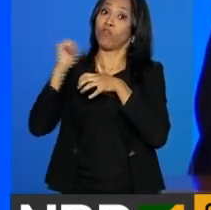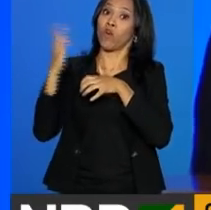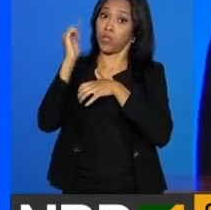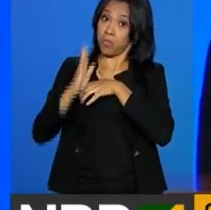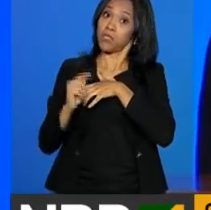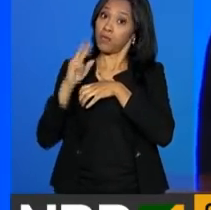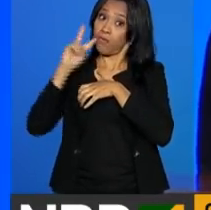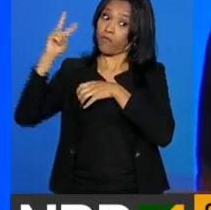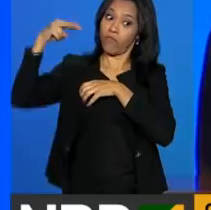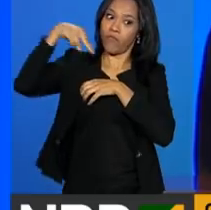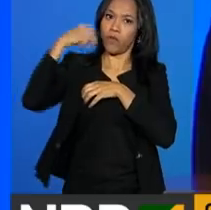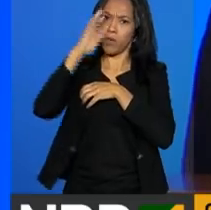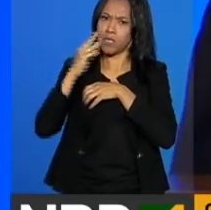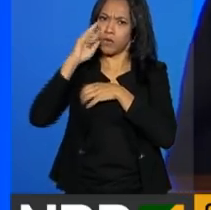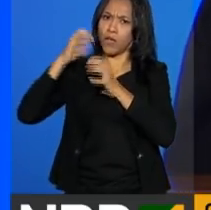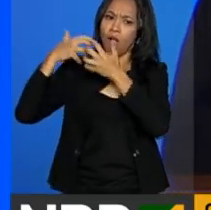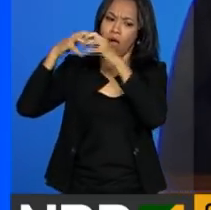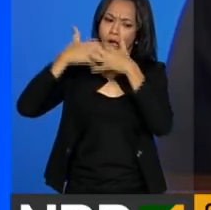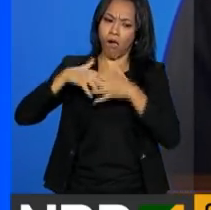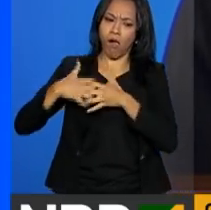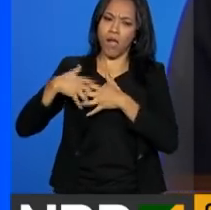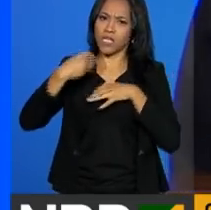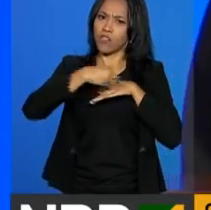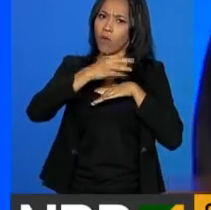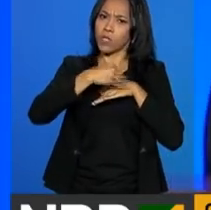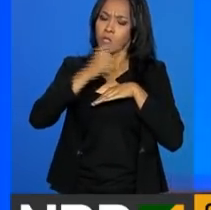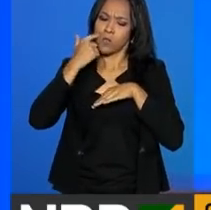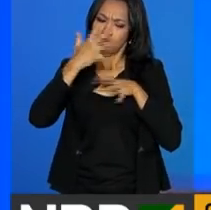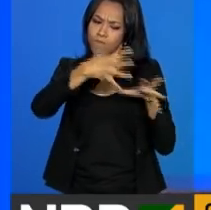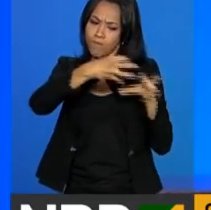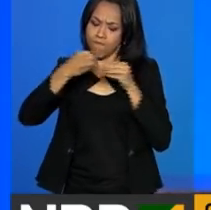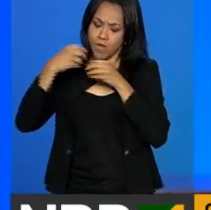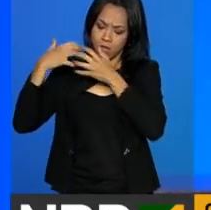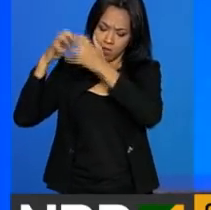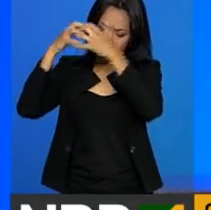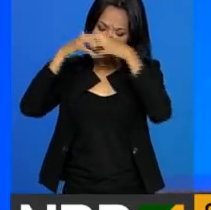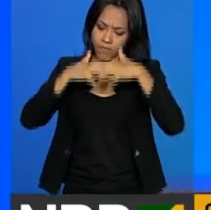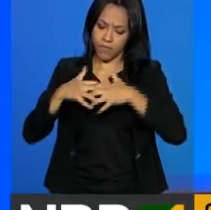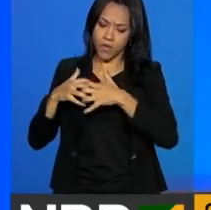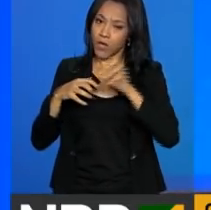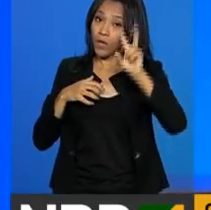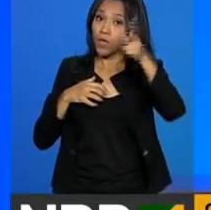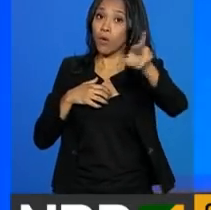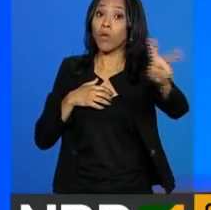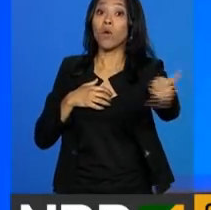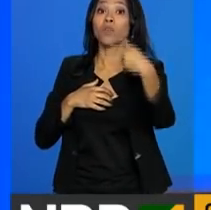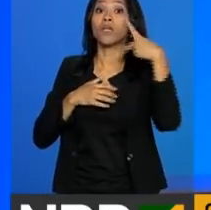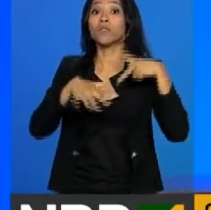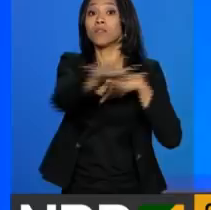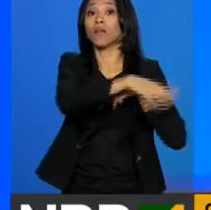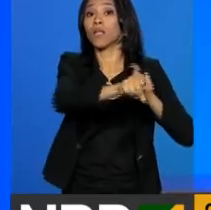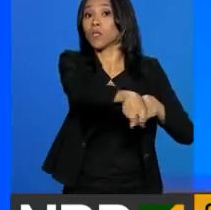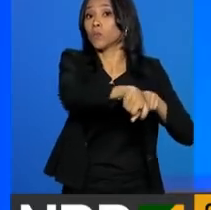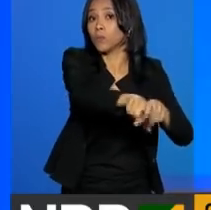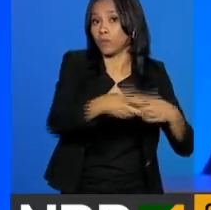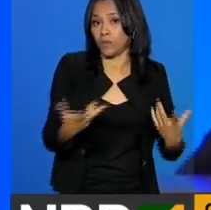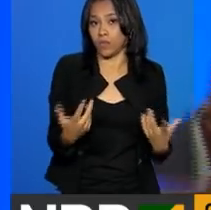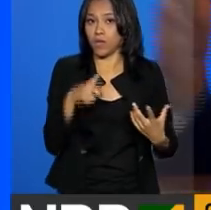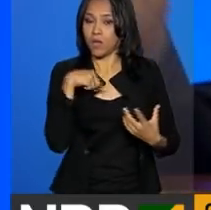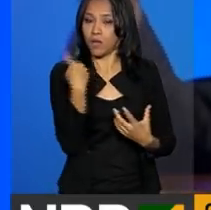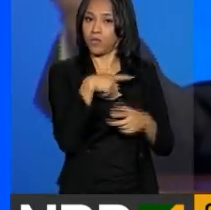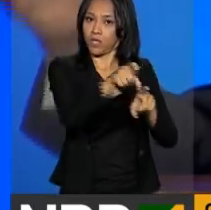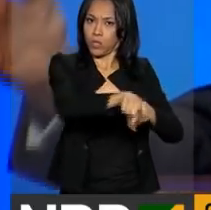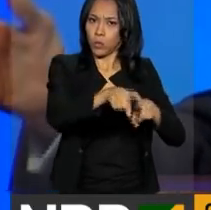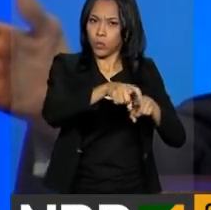analisam a esses dados como analisam o que acontece com a nossa agricultura a nossa agricultura tem uma